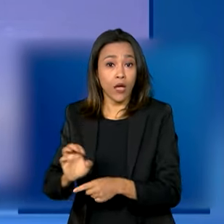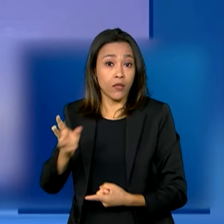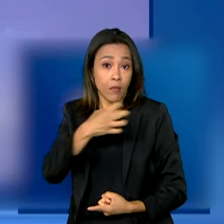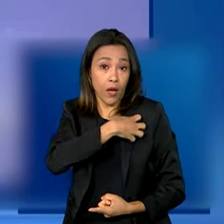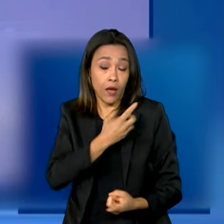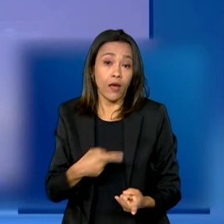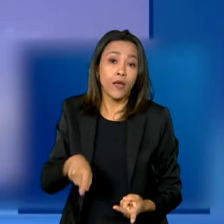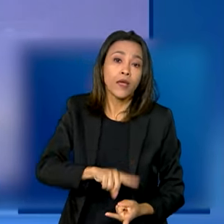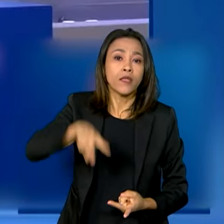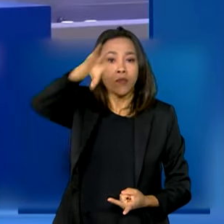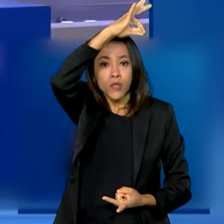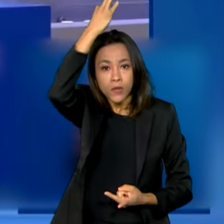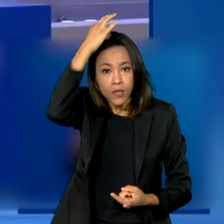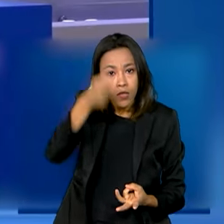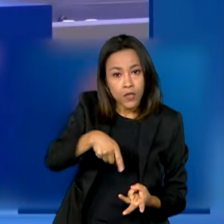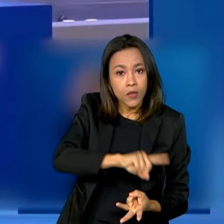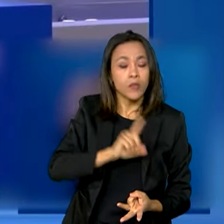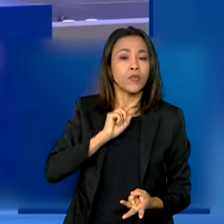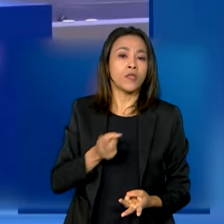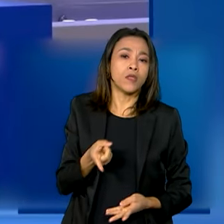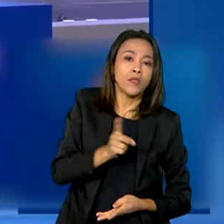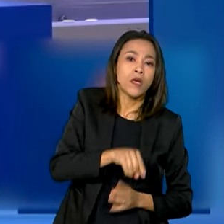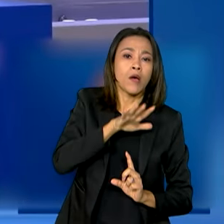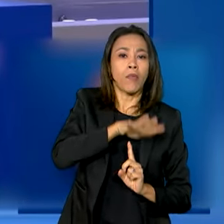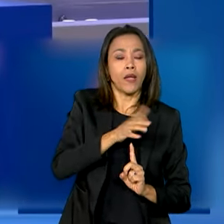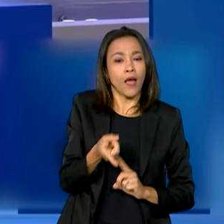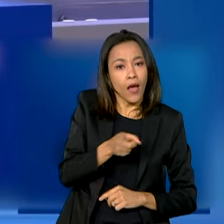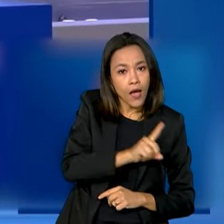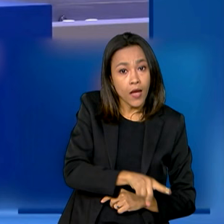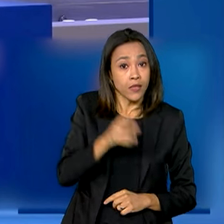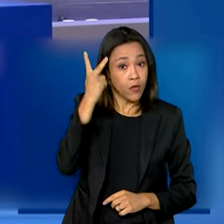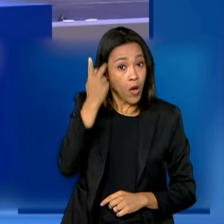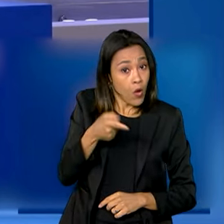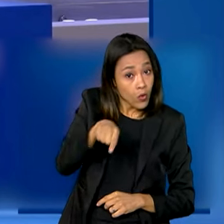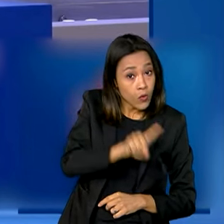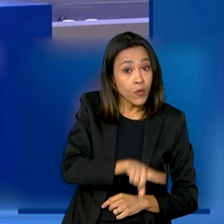Espírito Santo, Minas Gerais, Paraná, São Paulo e Santa Catarina.